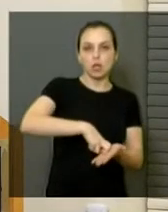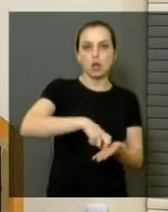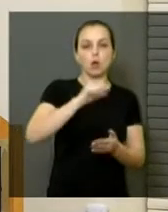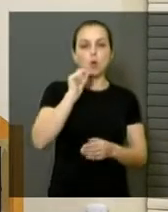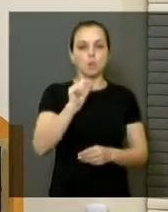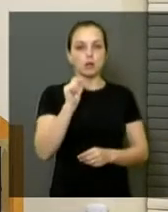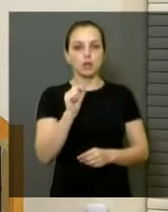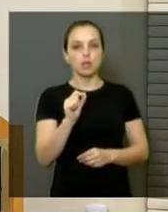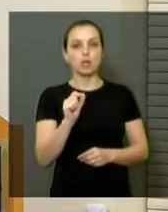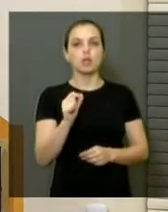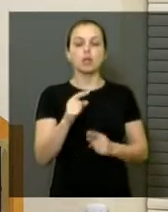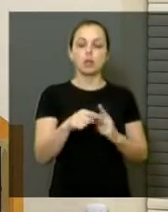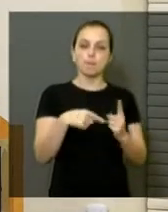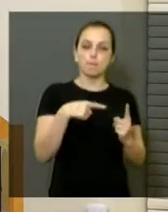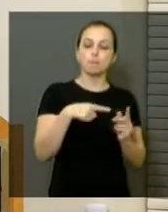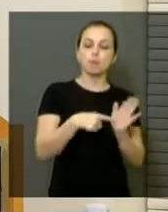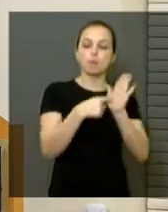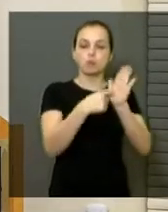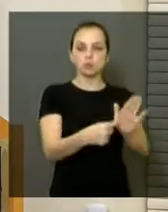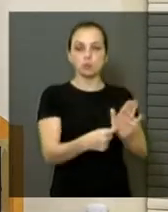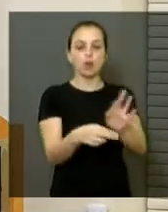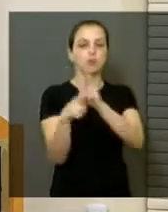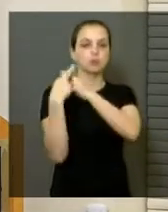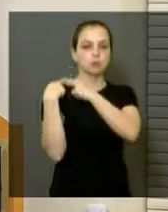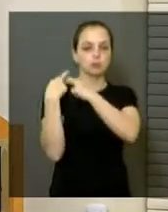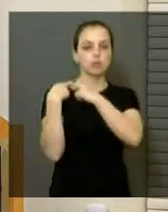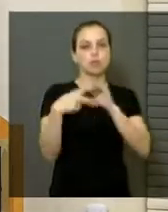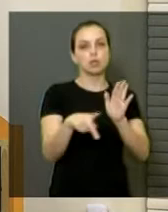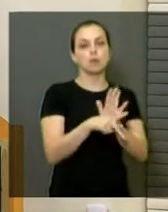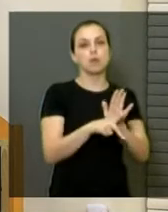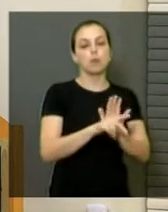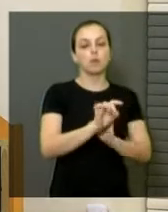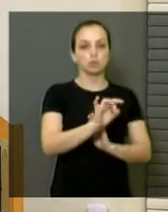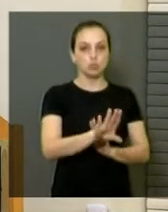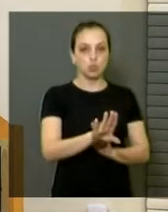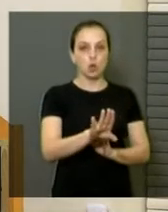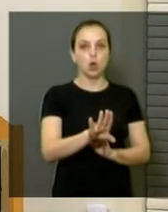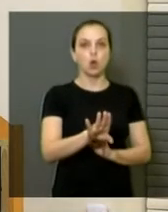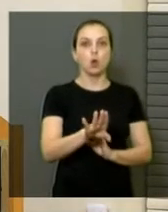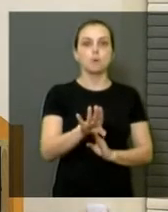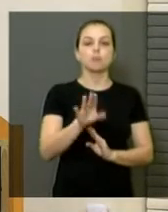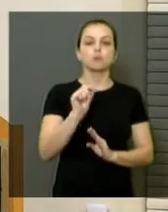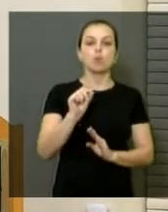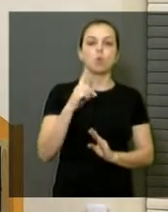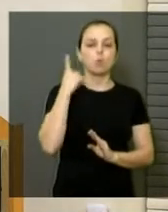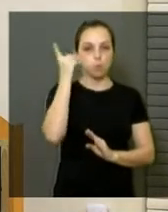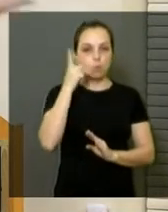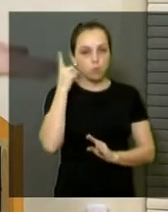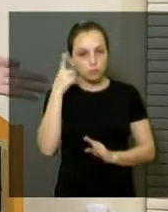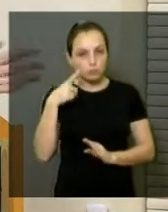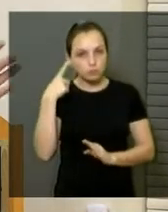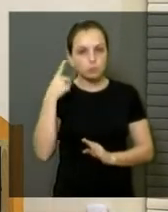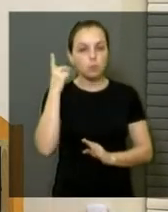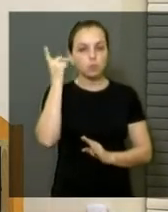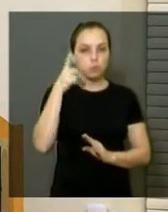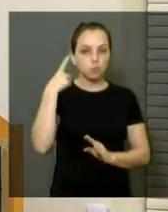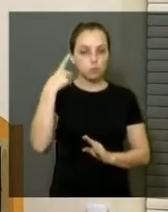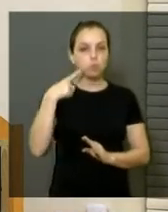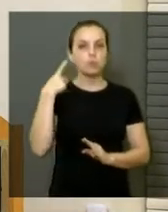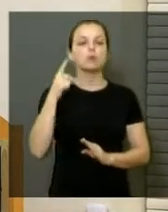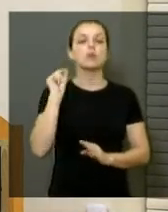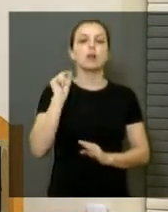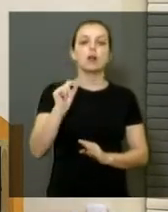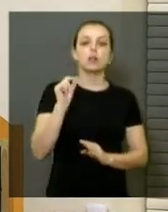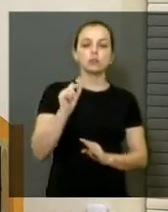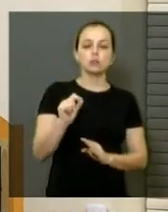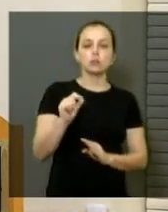que eles fossem responsabilizados unicamente pela atitude, o advogado, que era também um oficial